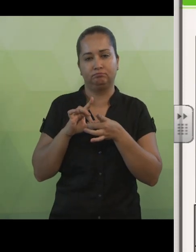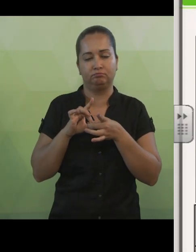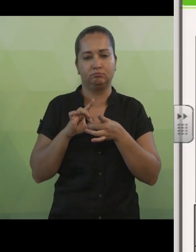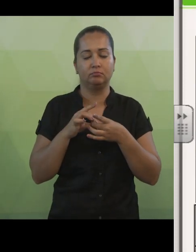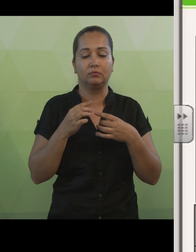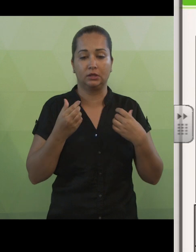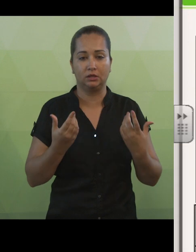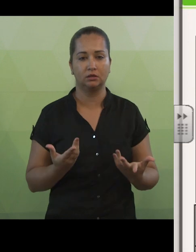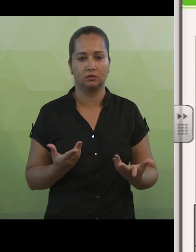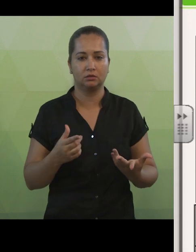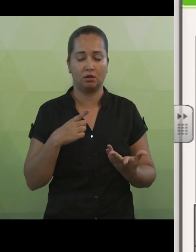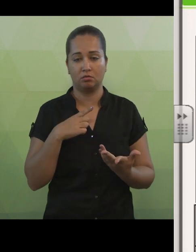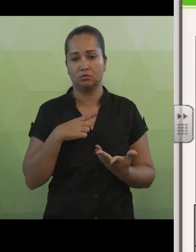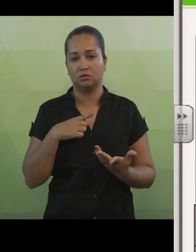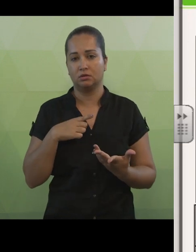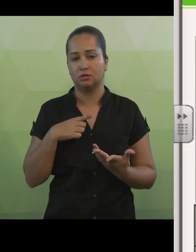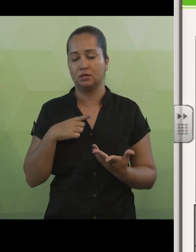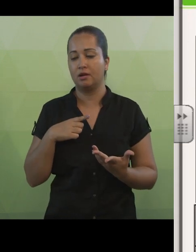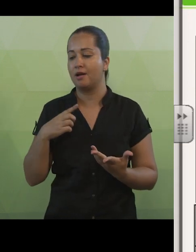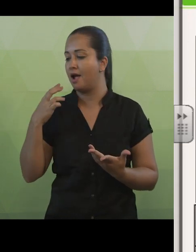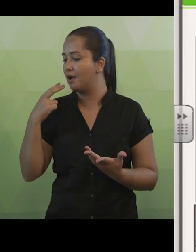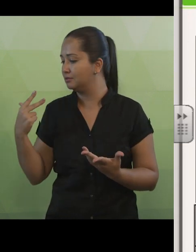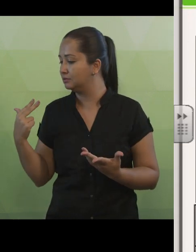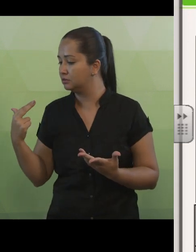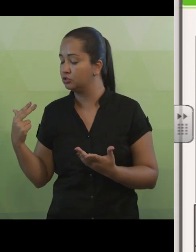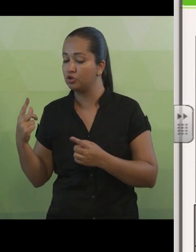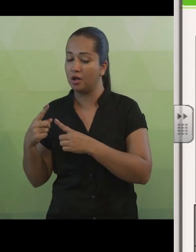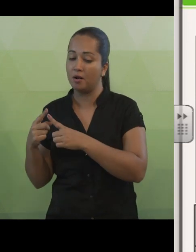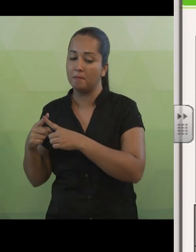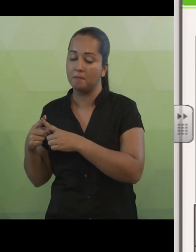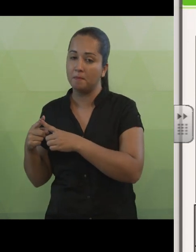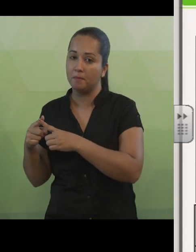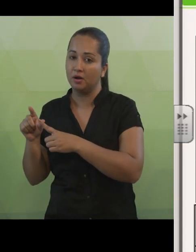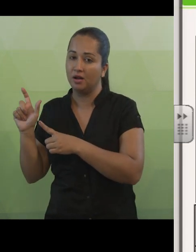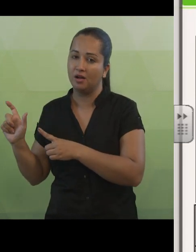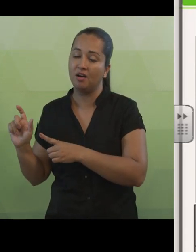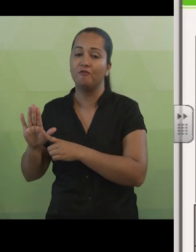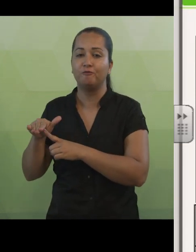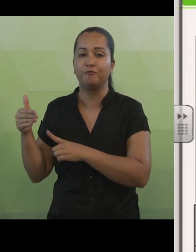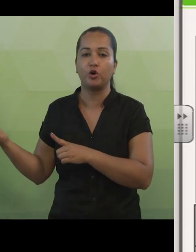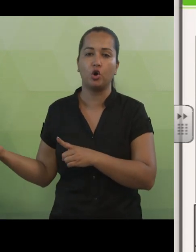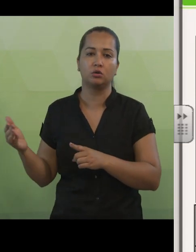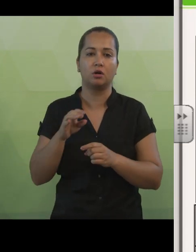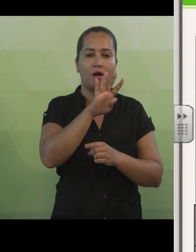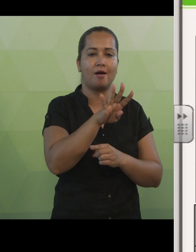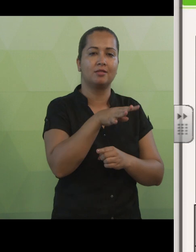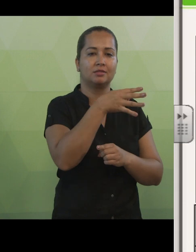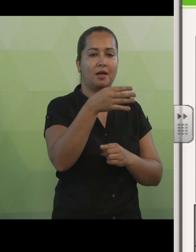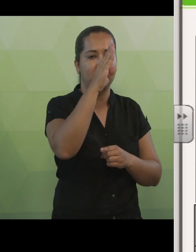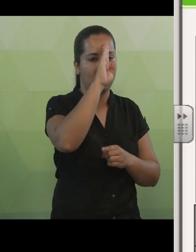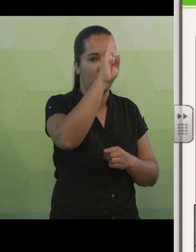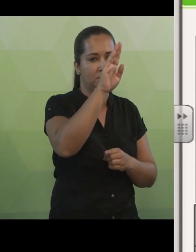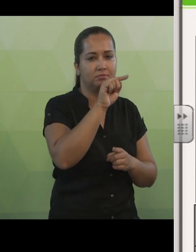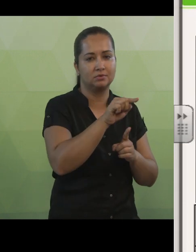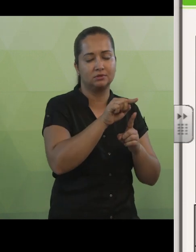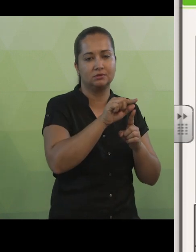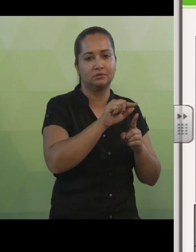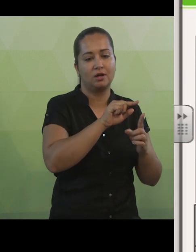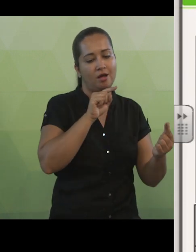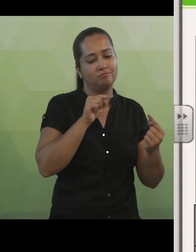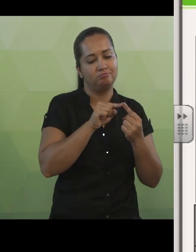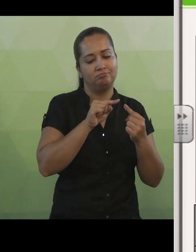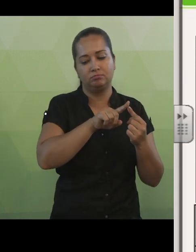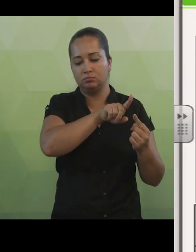Então, aqui ela vai ser uma chave estrangeira, porque ela está na tabela aluno, e aqui ela vai estar referenciando a chave primária da tabela